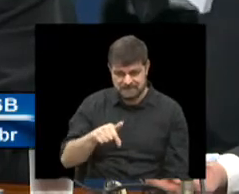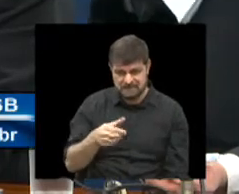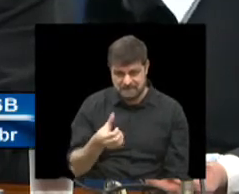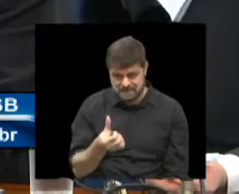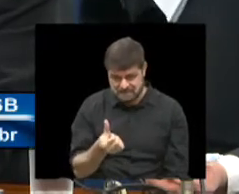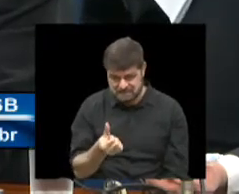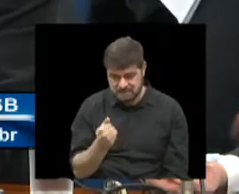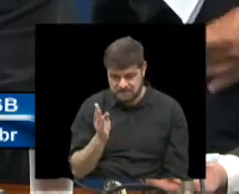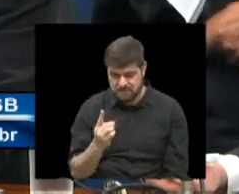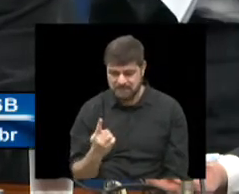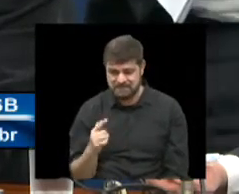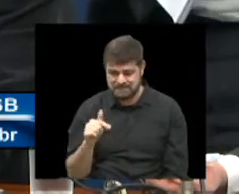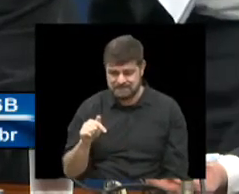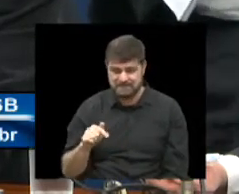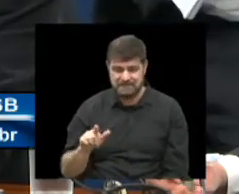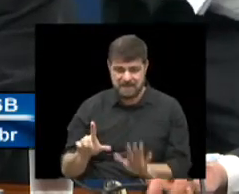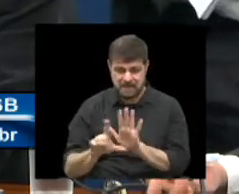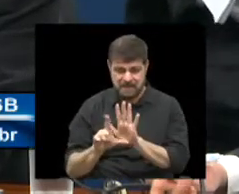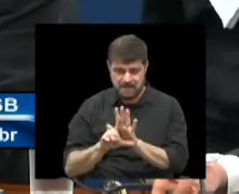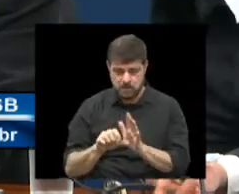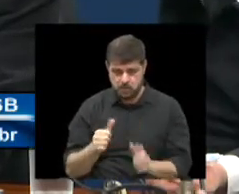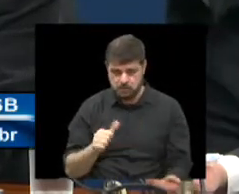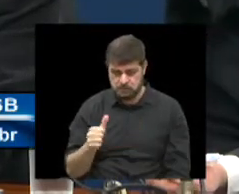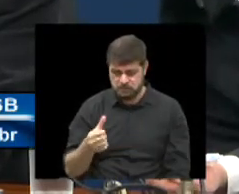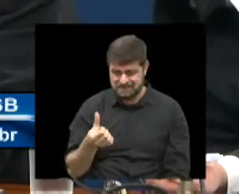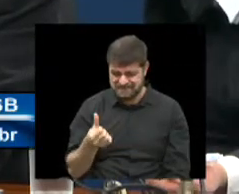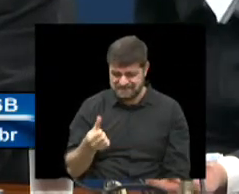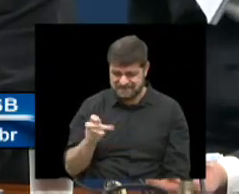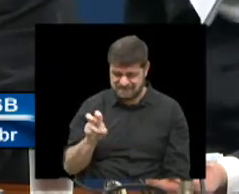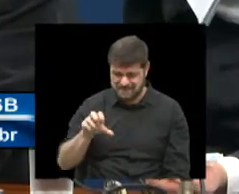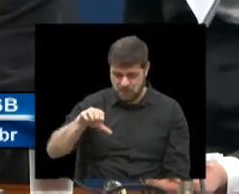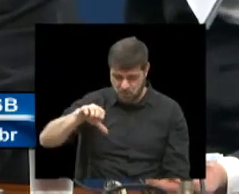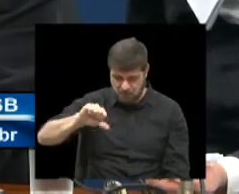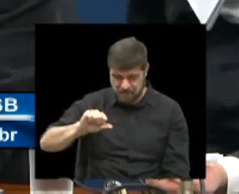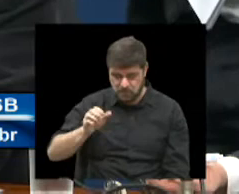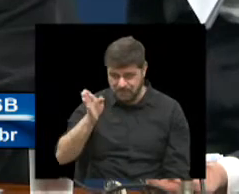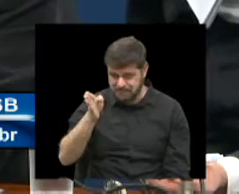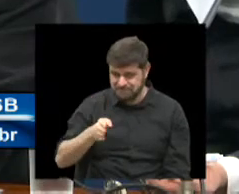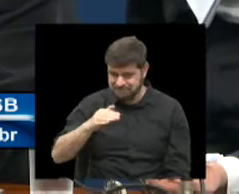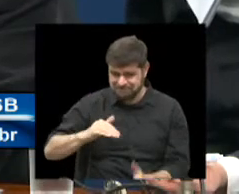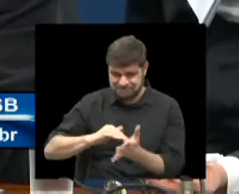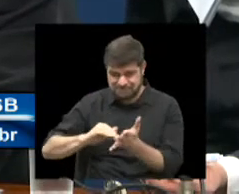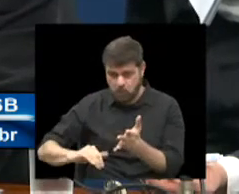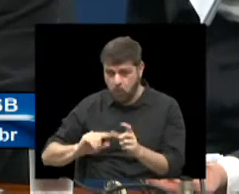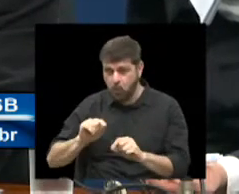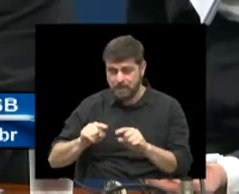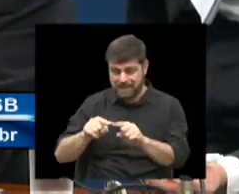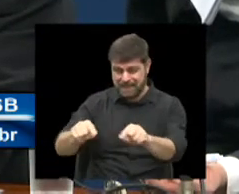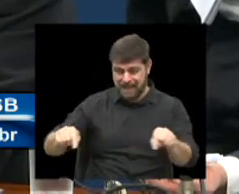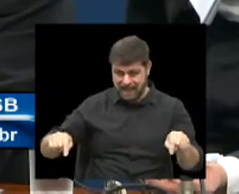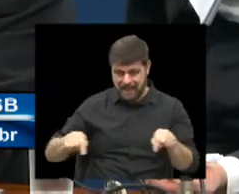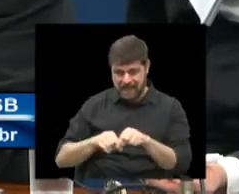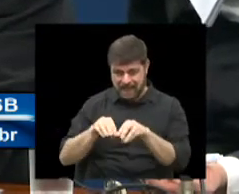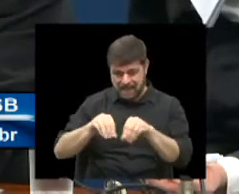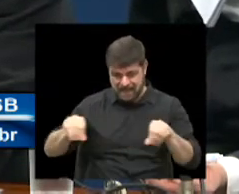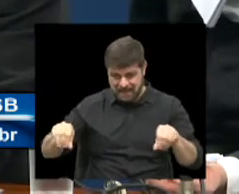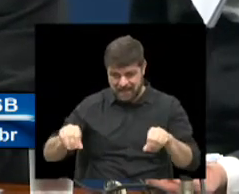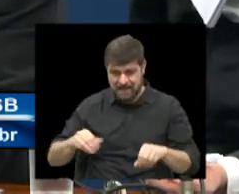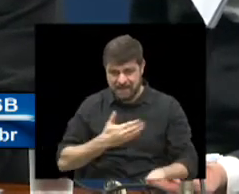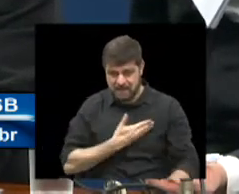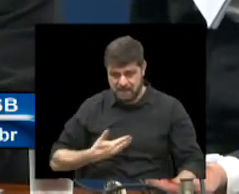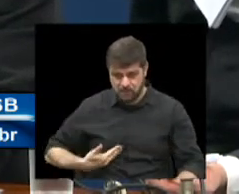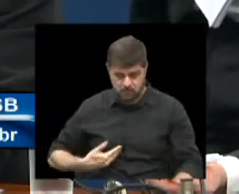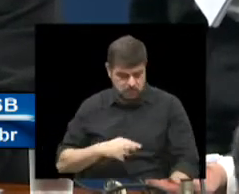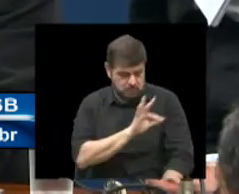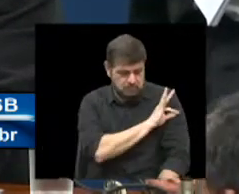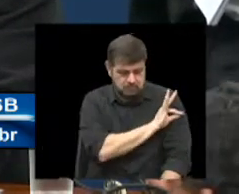76/2017, que revoga a lei 11.659, de 22 de setembro de 2003, que desincorpora a área de propriedade municipal